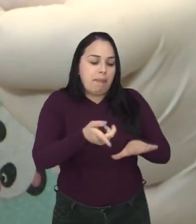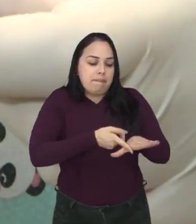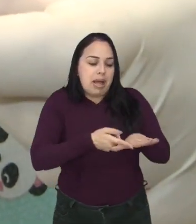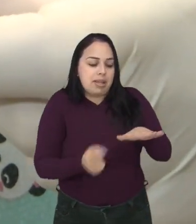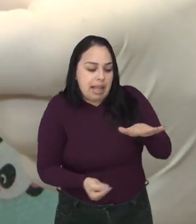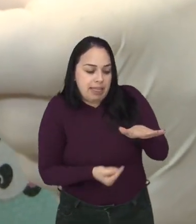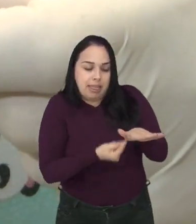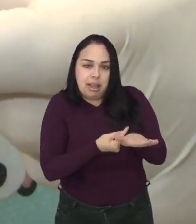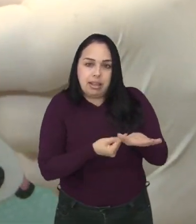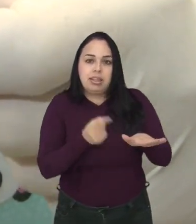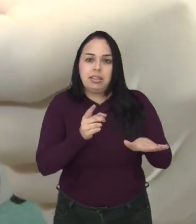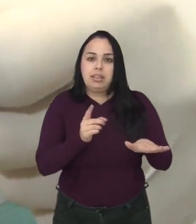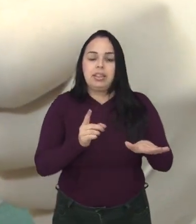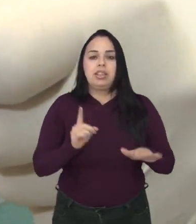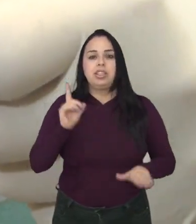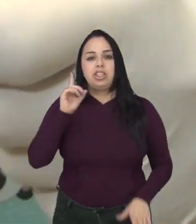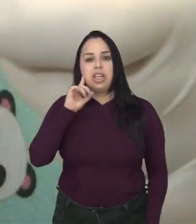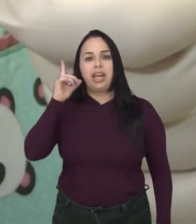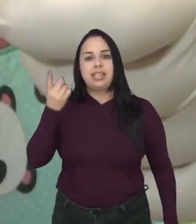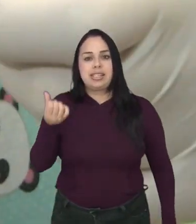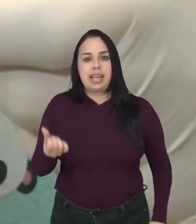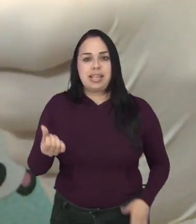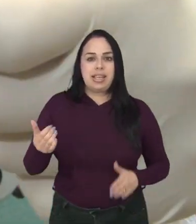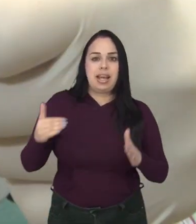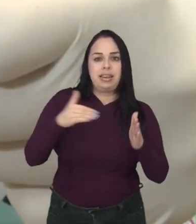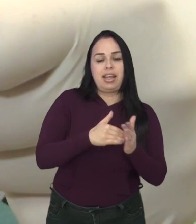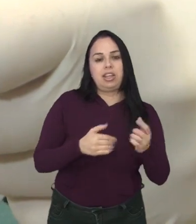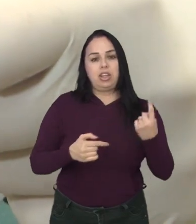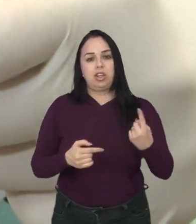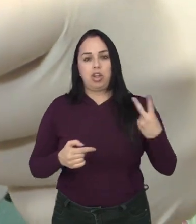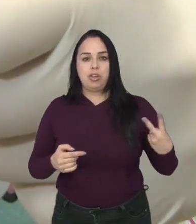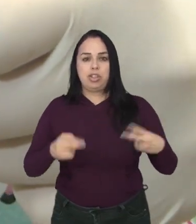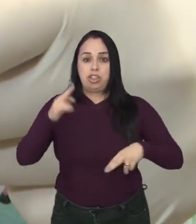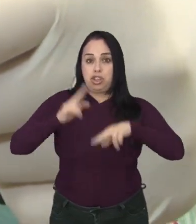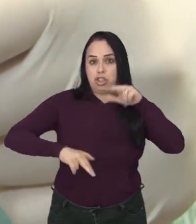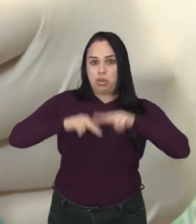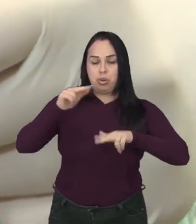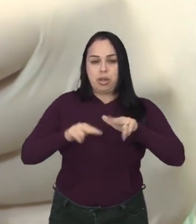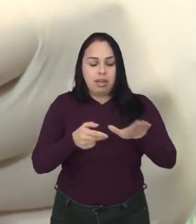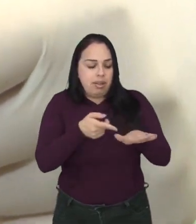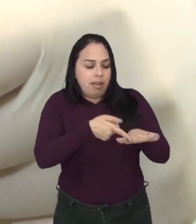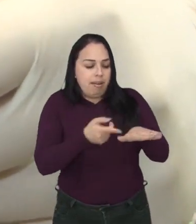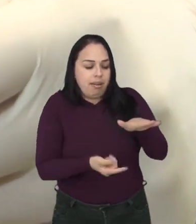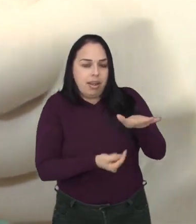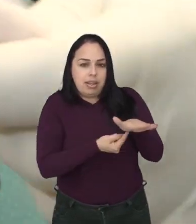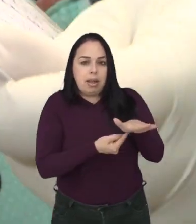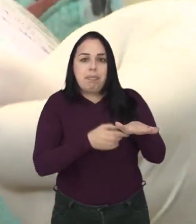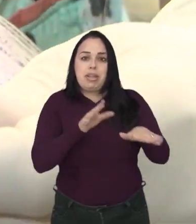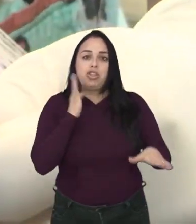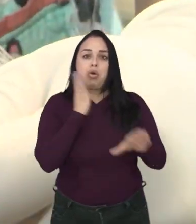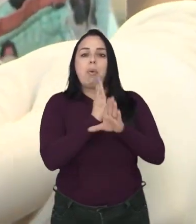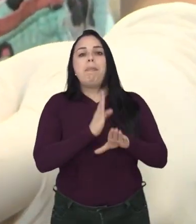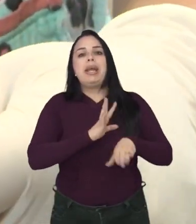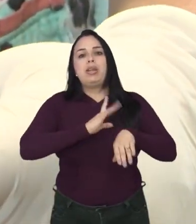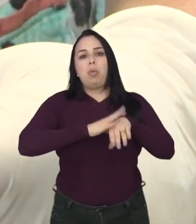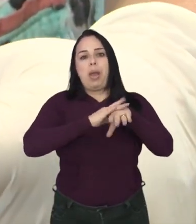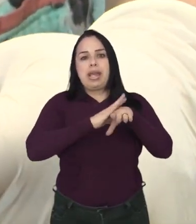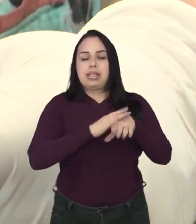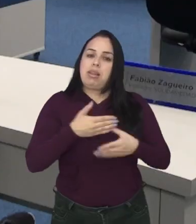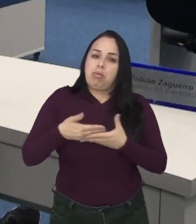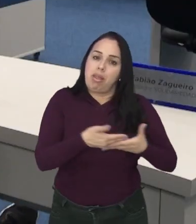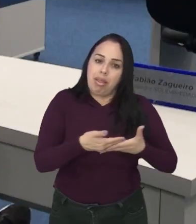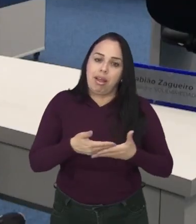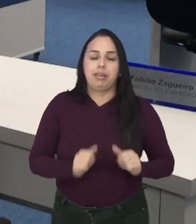Pezinho, a ser comemorada de 6 a 12 de junho. O teste é um exame para rastrear doenças em